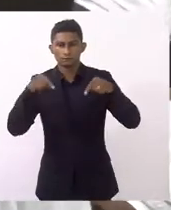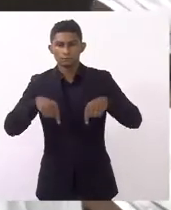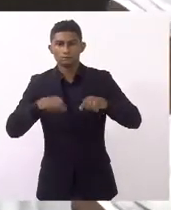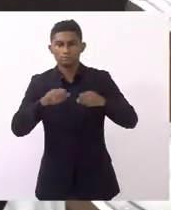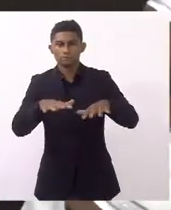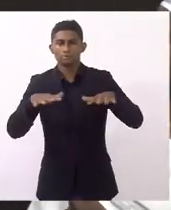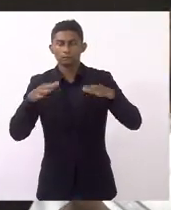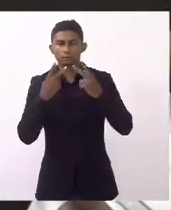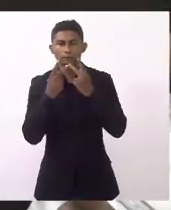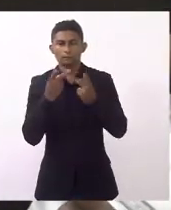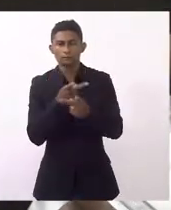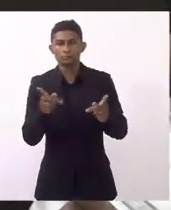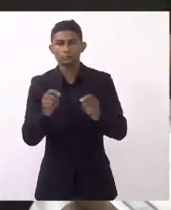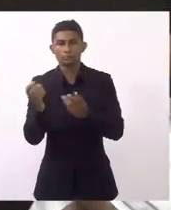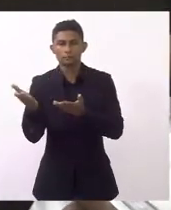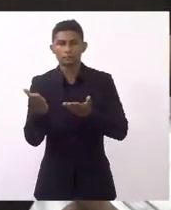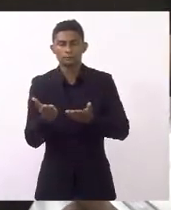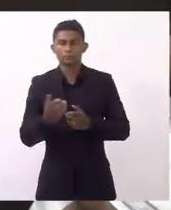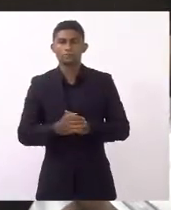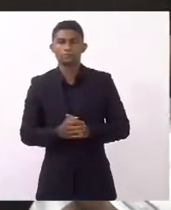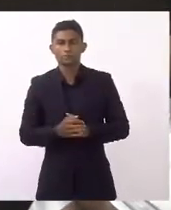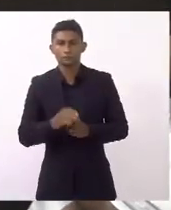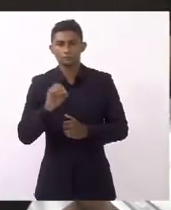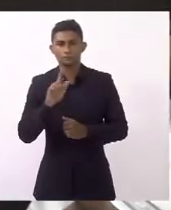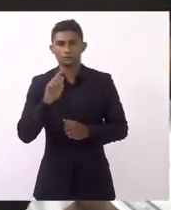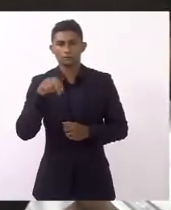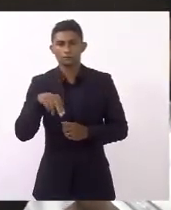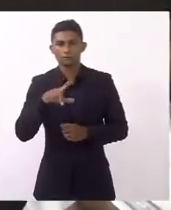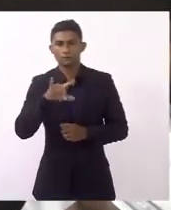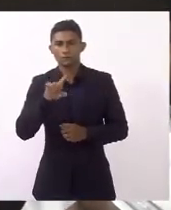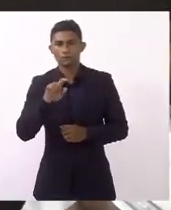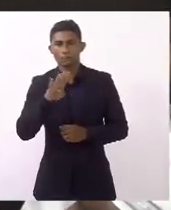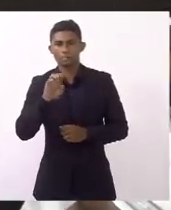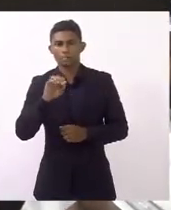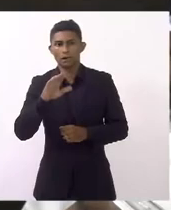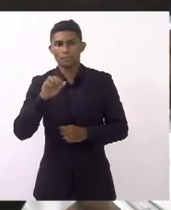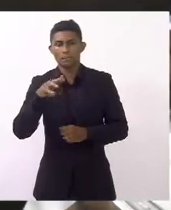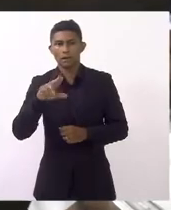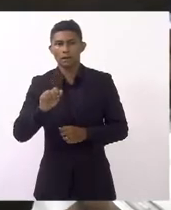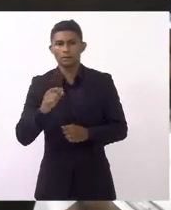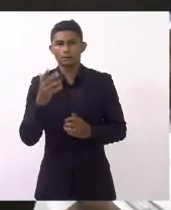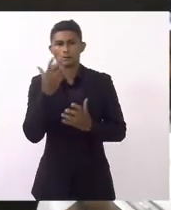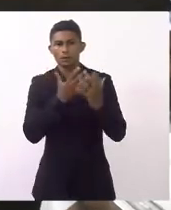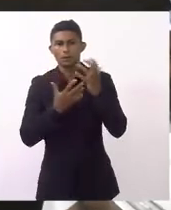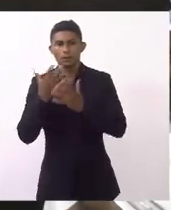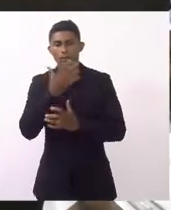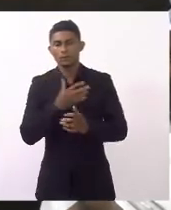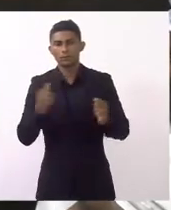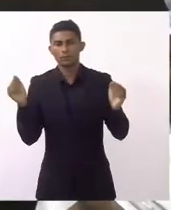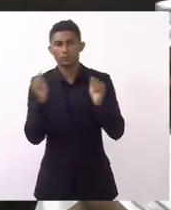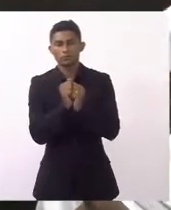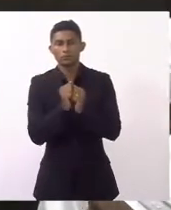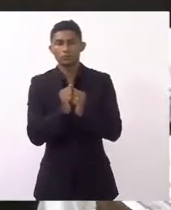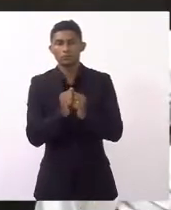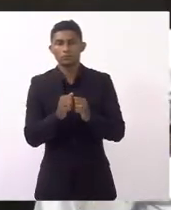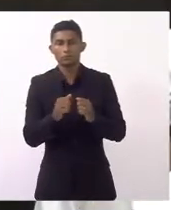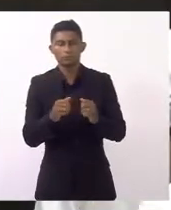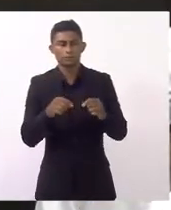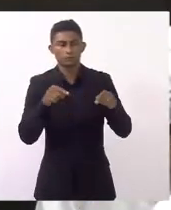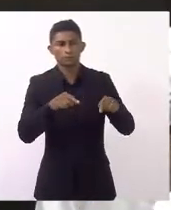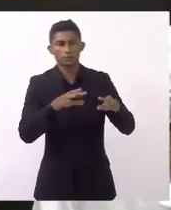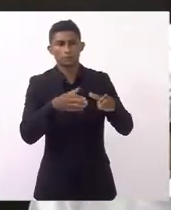cerimônia para convidar o nosso querido jogando irmã bala para cantar acompanhado da orquestra